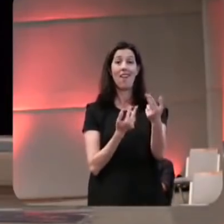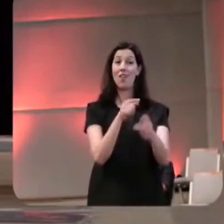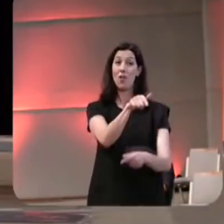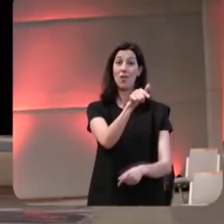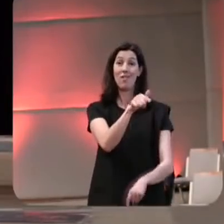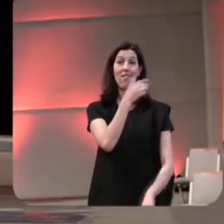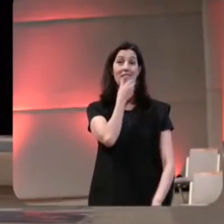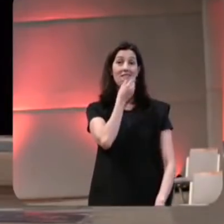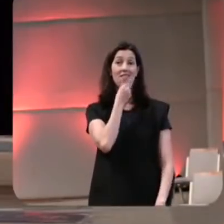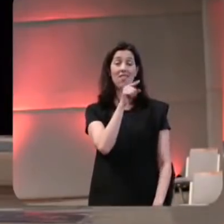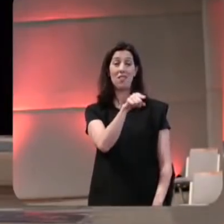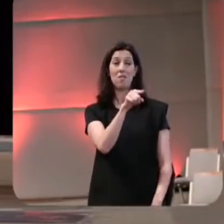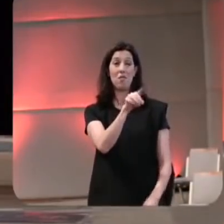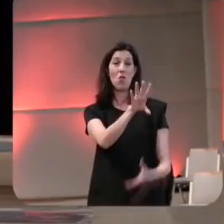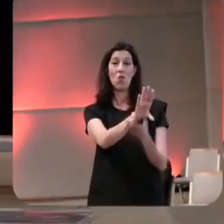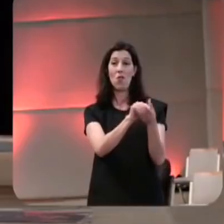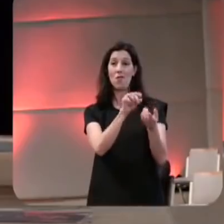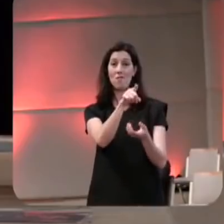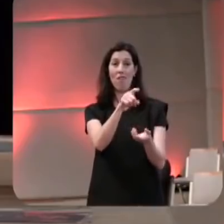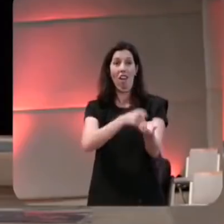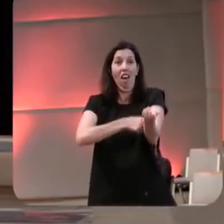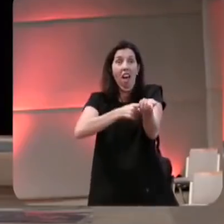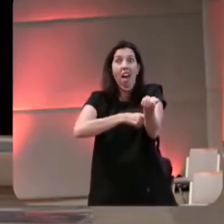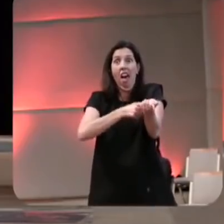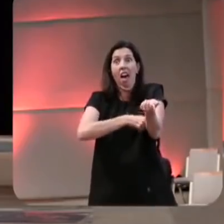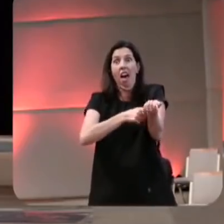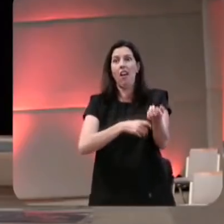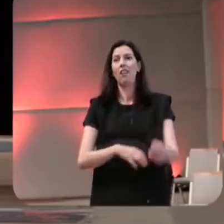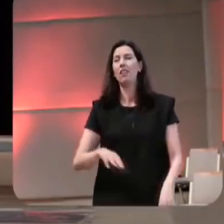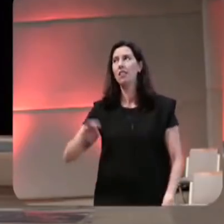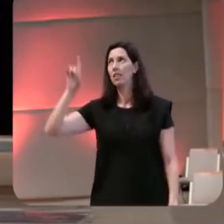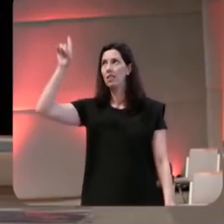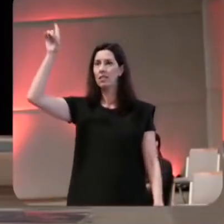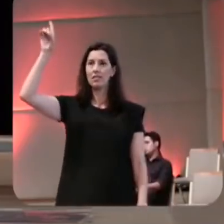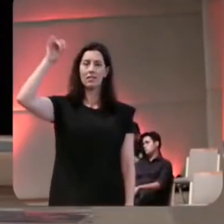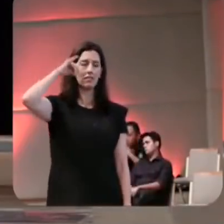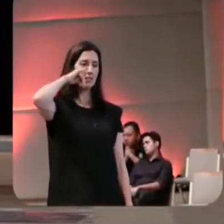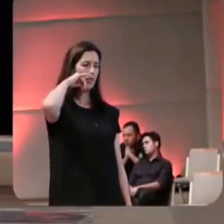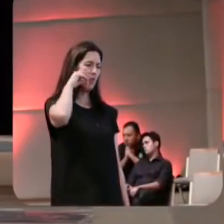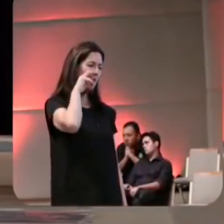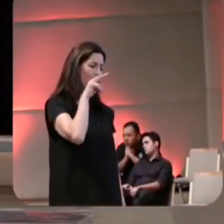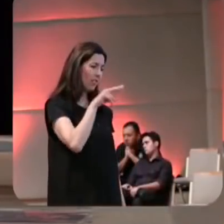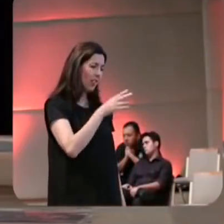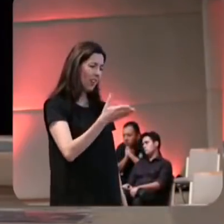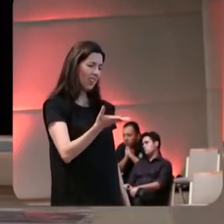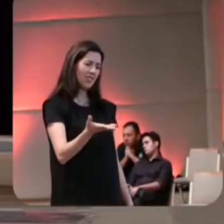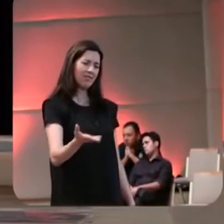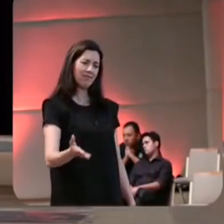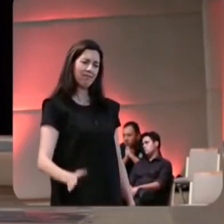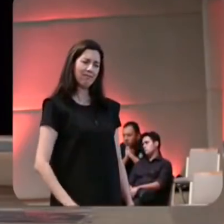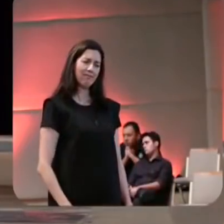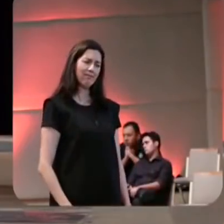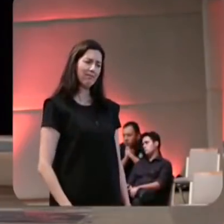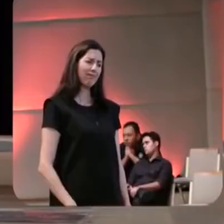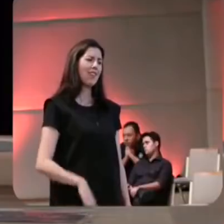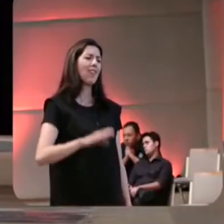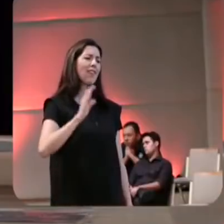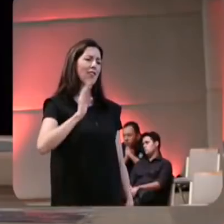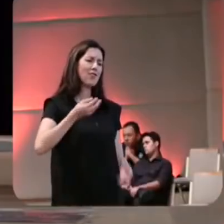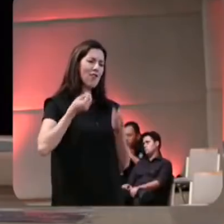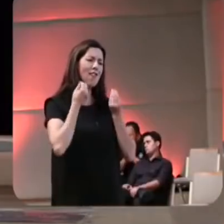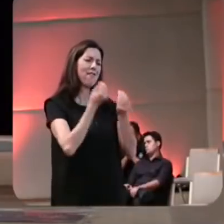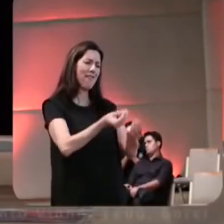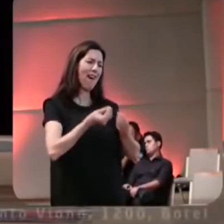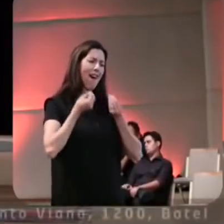já colocou uma abundância de recursos espirituais da sua